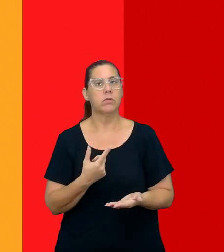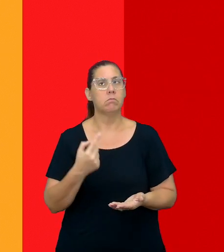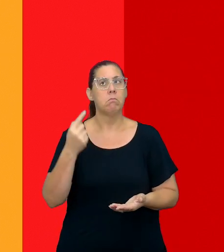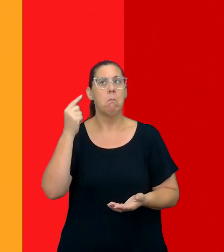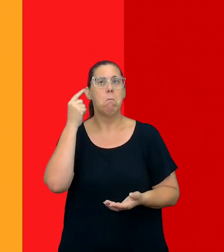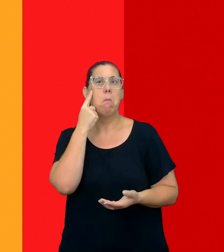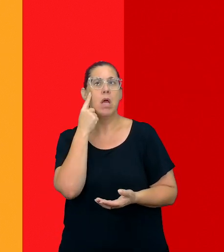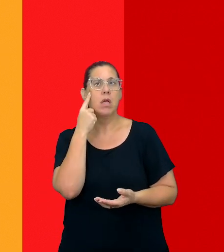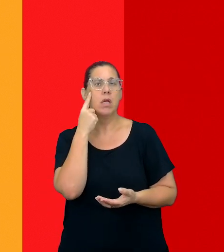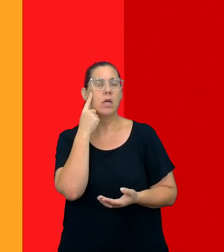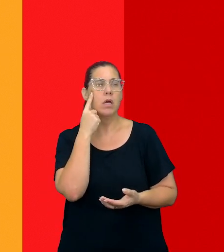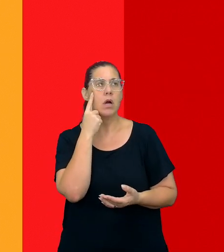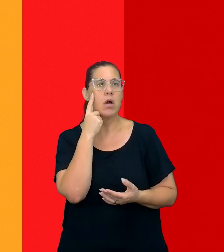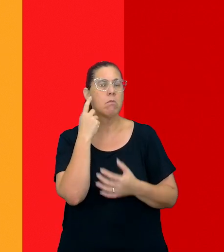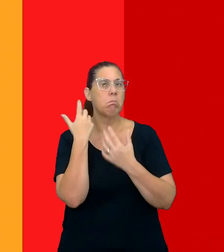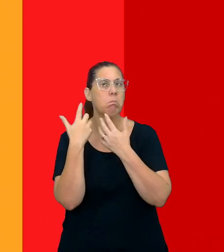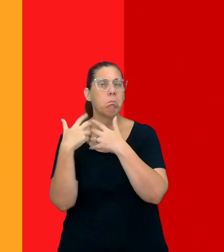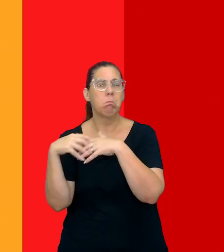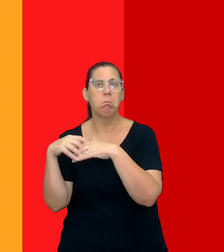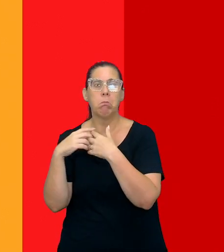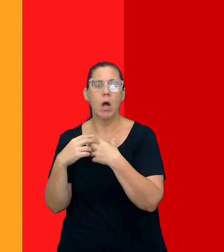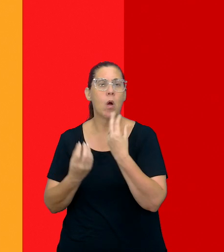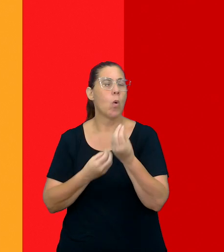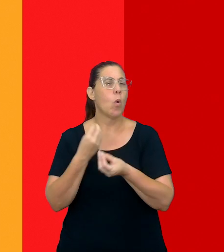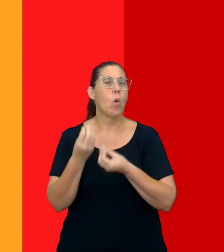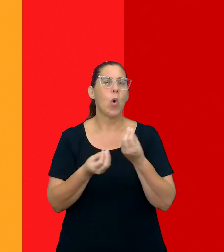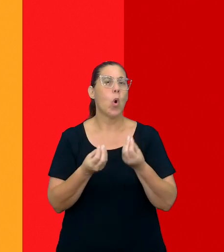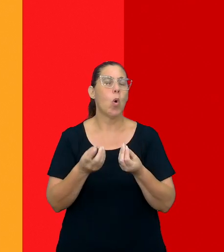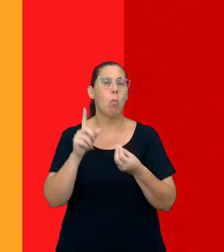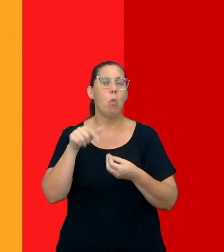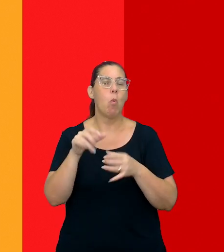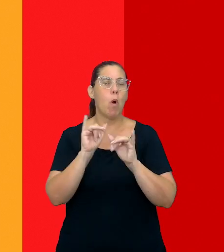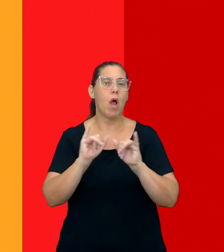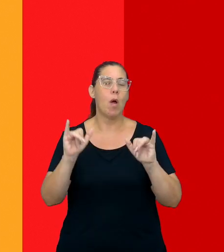qual será a campanha, né? Como será essa campanha? Vamos lá.